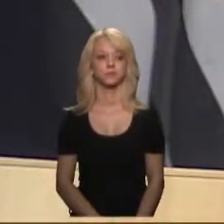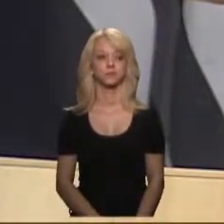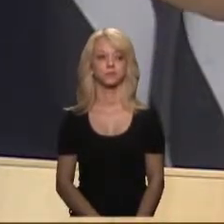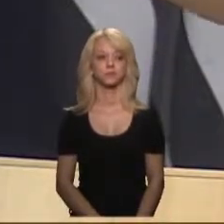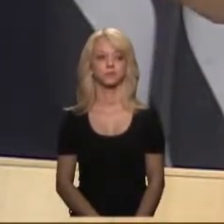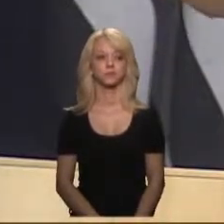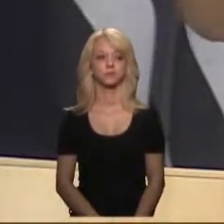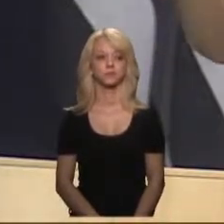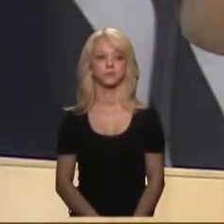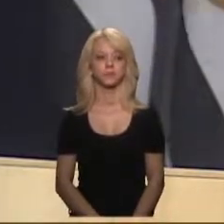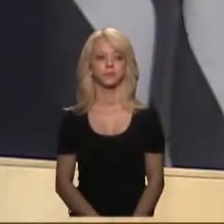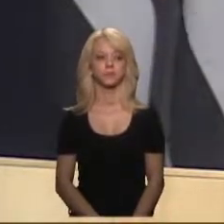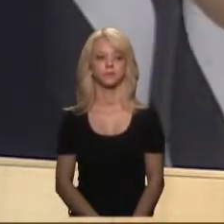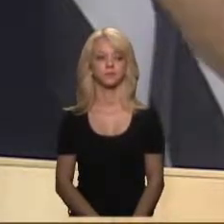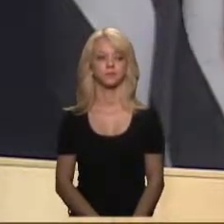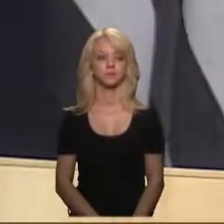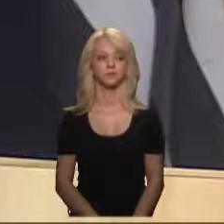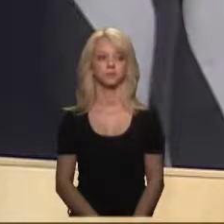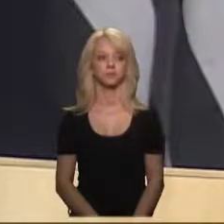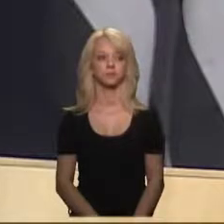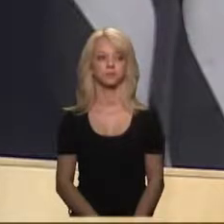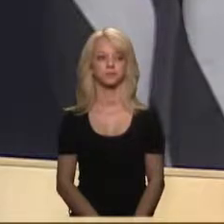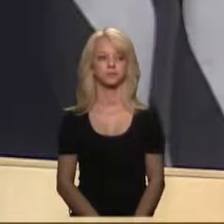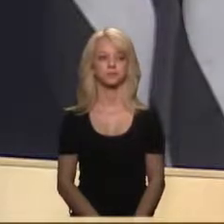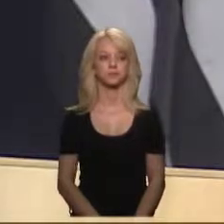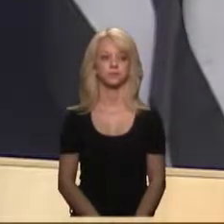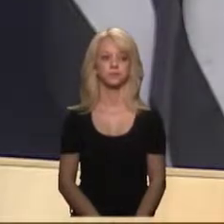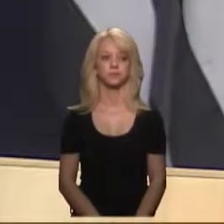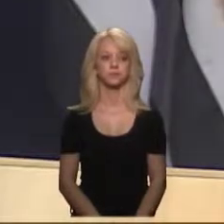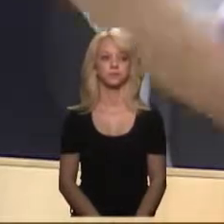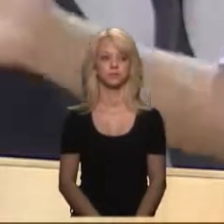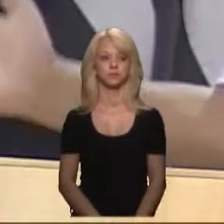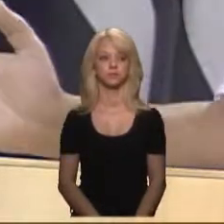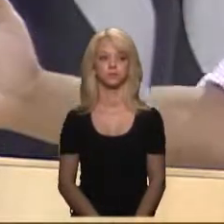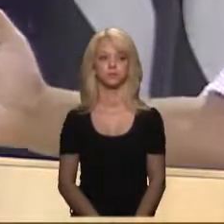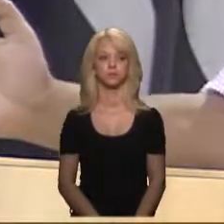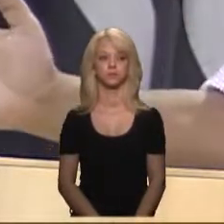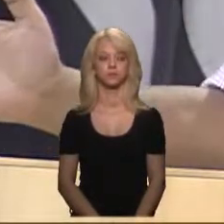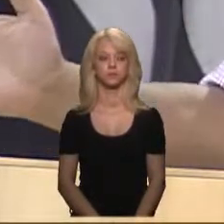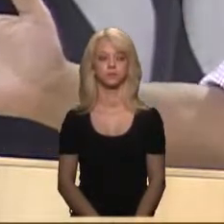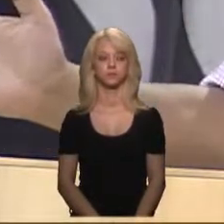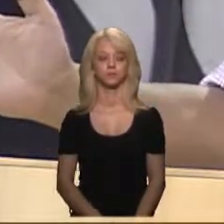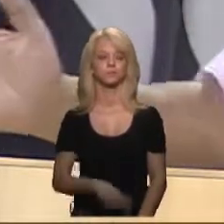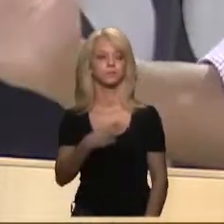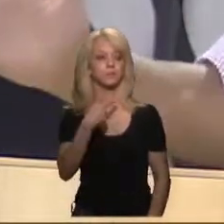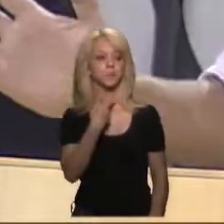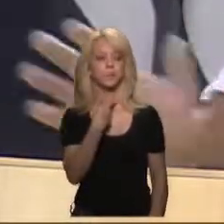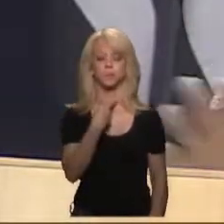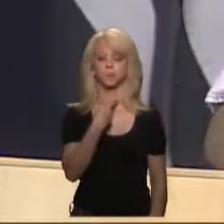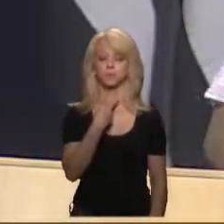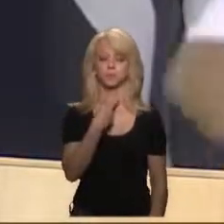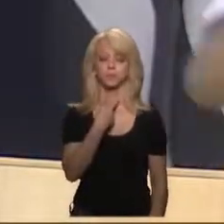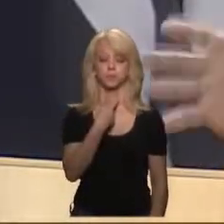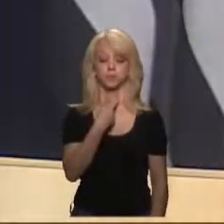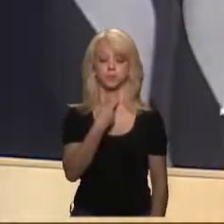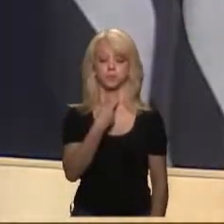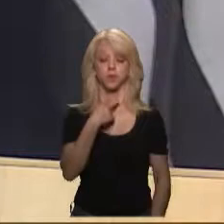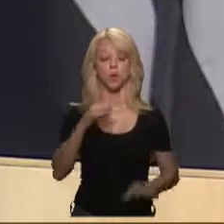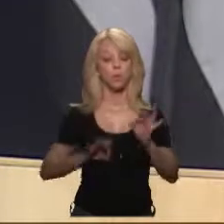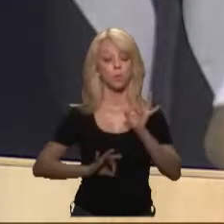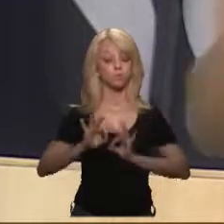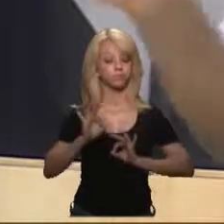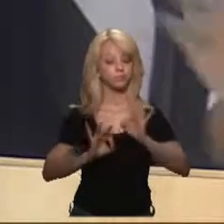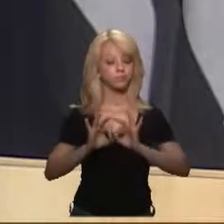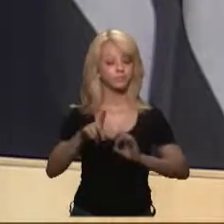projeto autorial aí, porque eu não quero que aprove e deixar ele sem discutir. Vamos discutir. Quem for